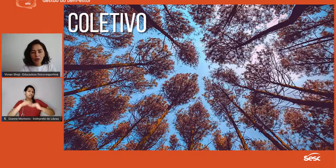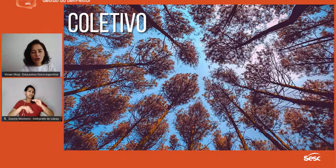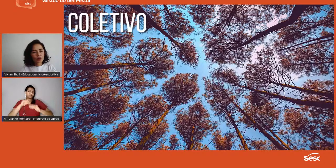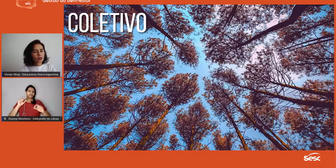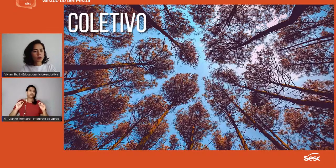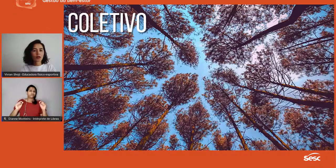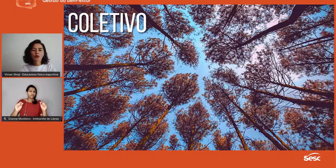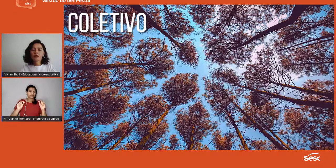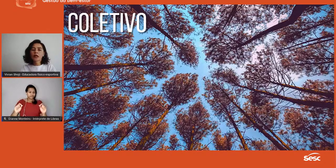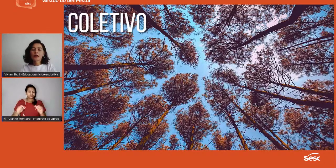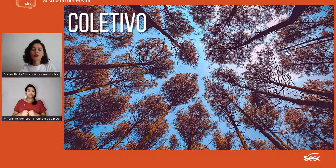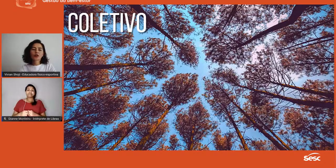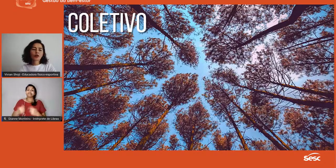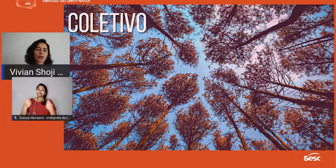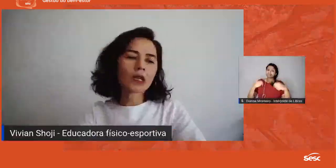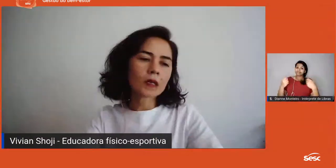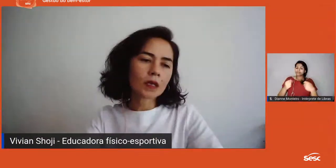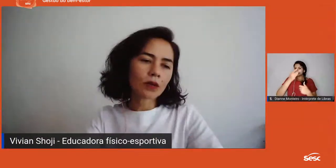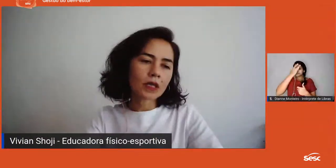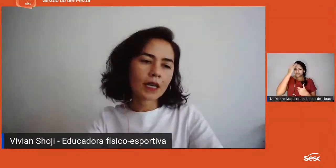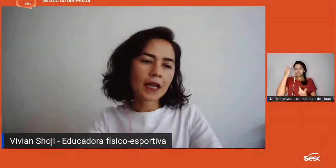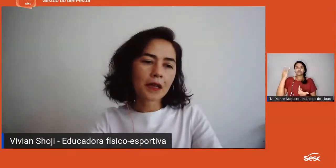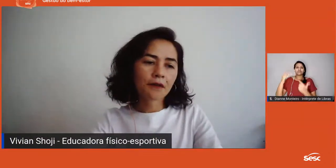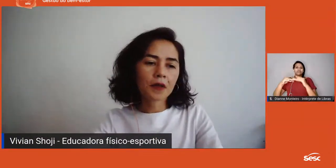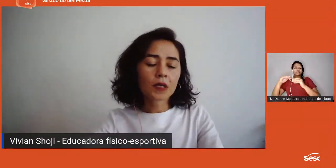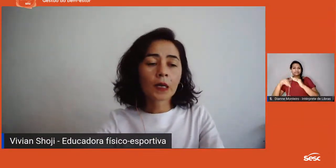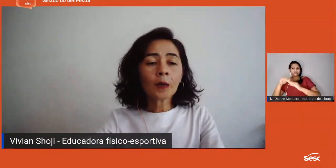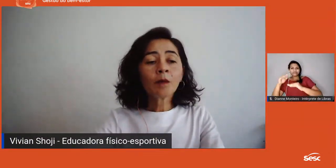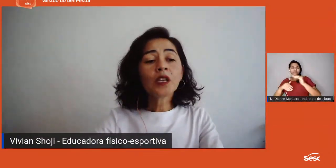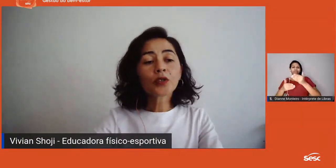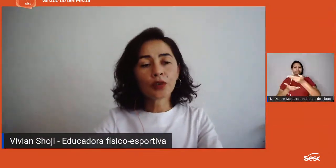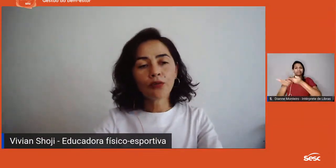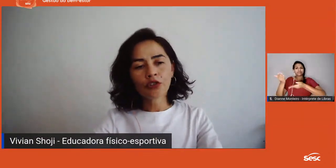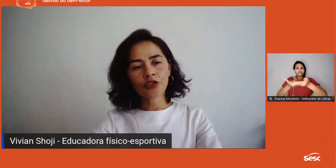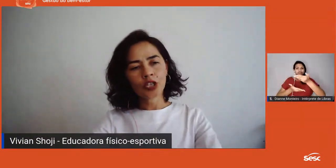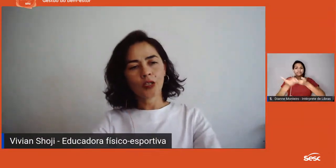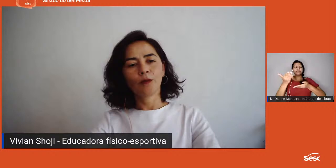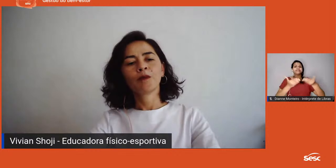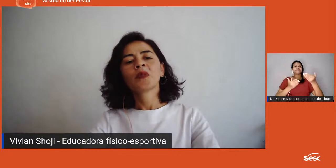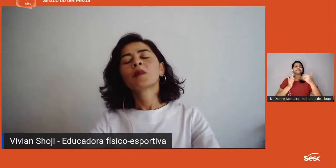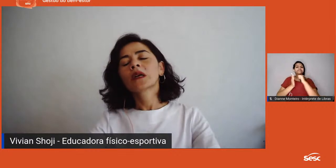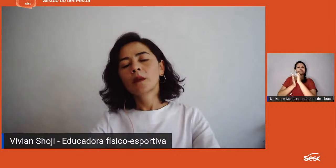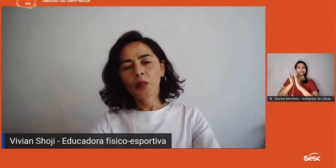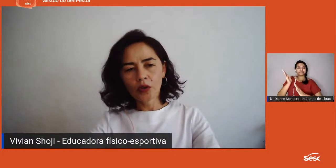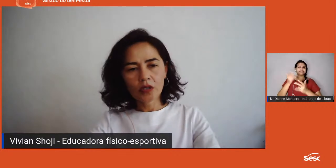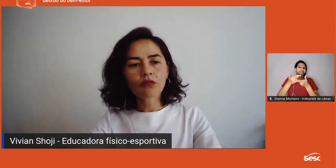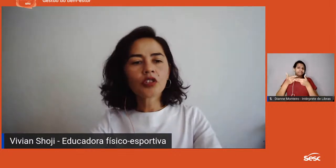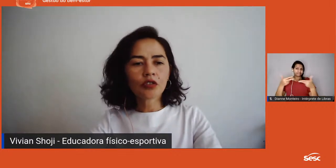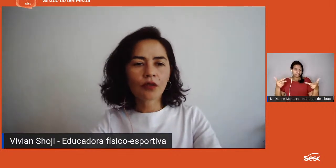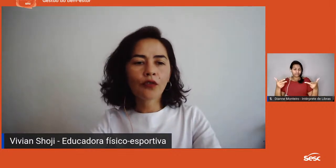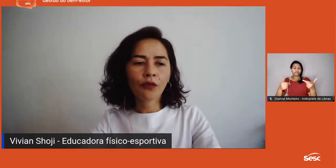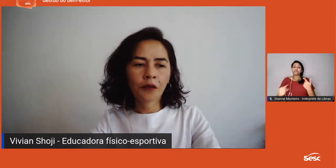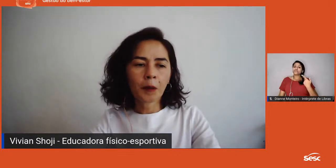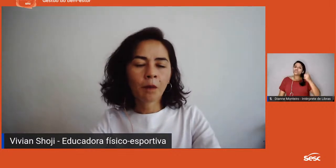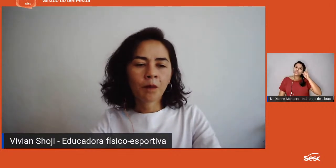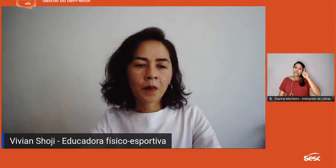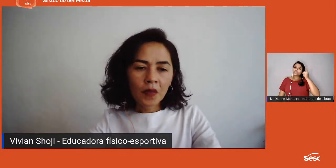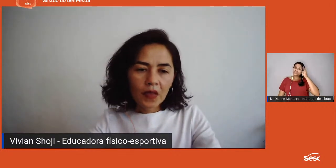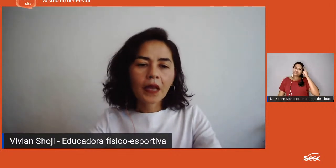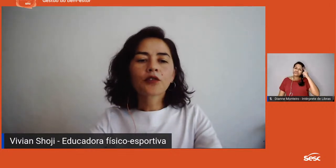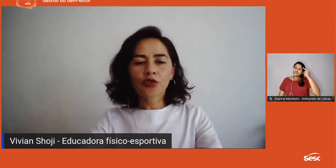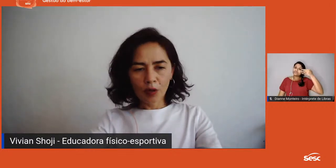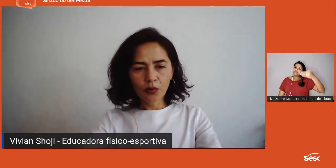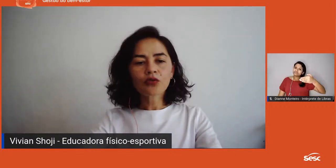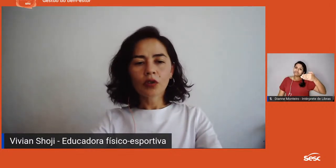funcionários em diversas atividades de interação nas tarefas e no seu cotidiano, para que possam se desenvolver